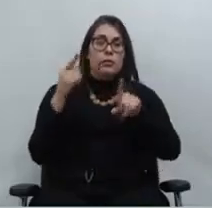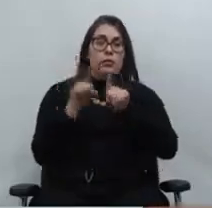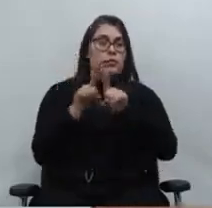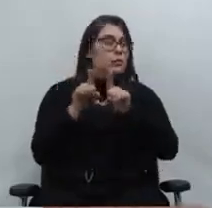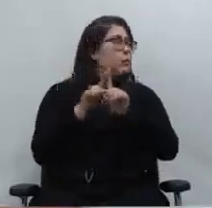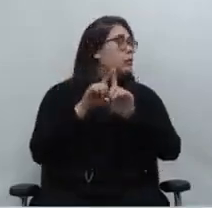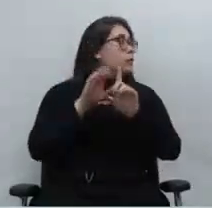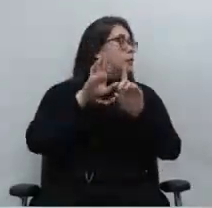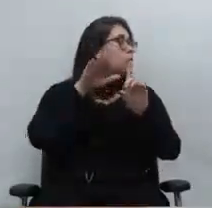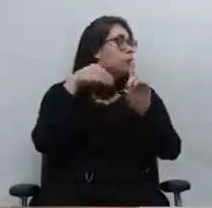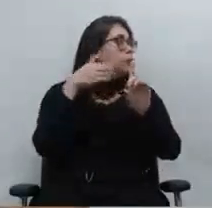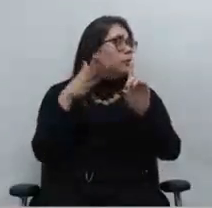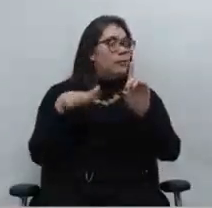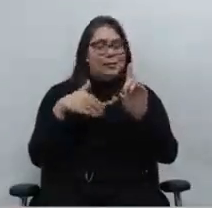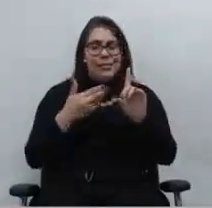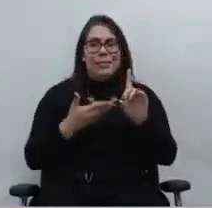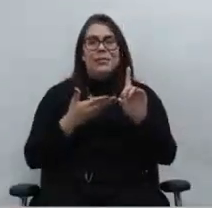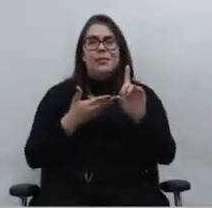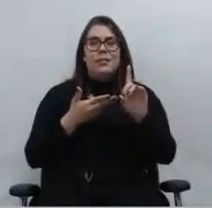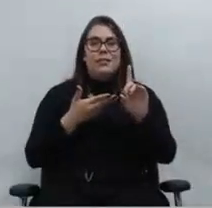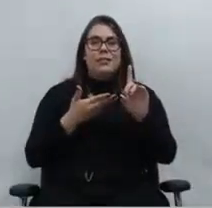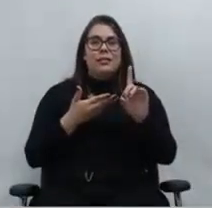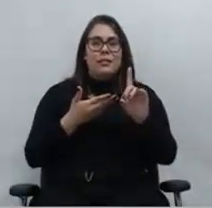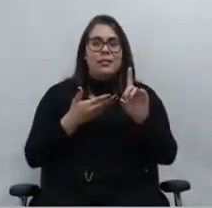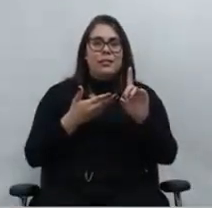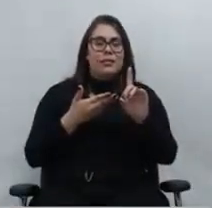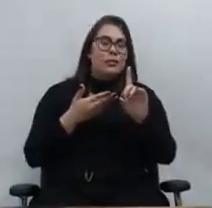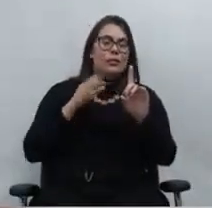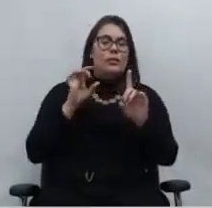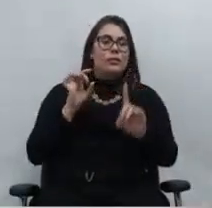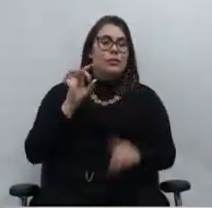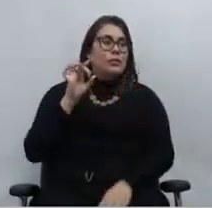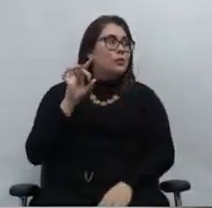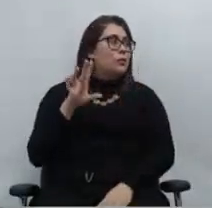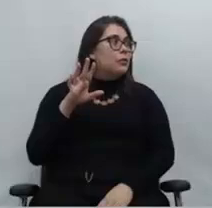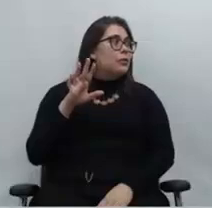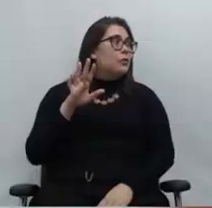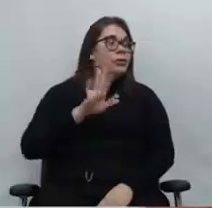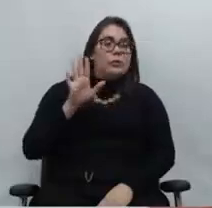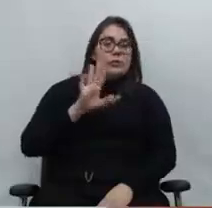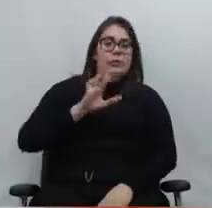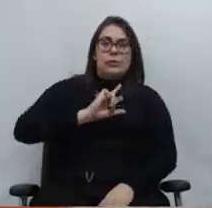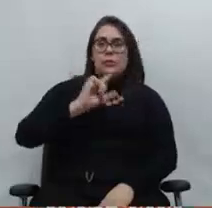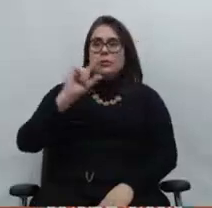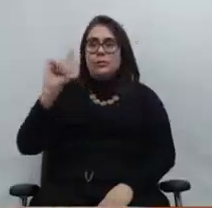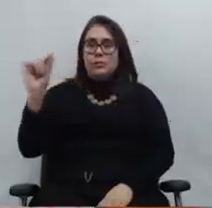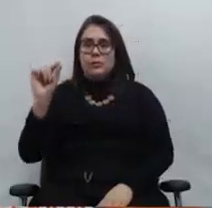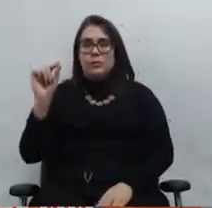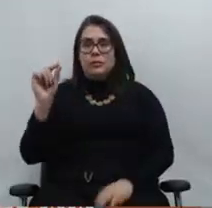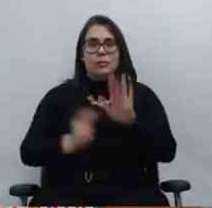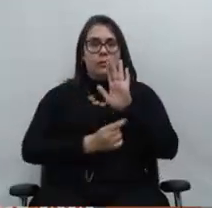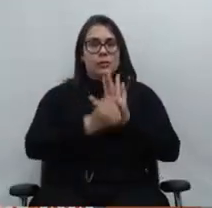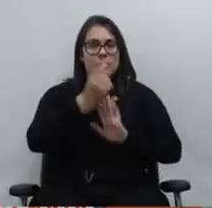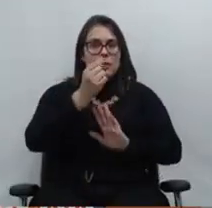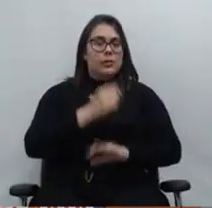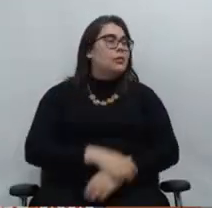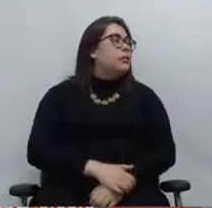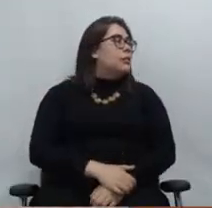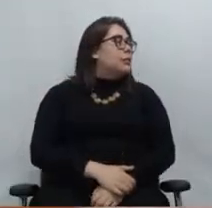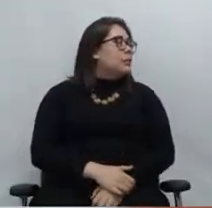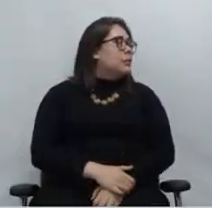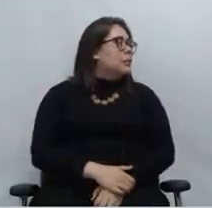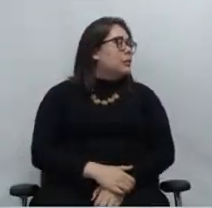à corregedoria, né, na sessão de Marília. Então, não vai ser só a despedida de Vossa Excelência, não vai ser só o orçamento, mas era só isso.